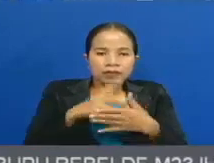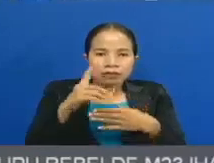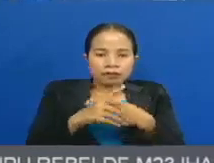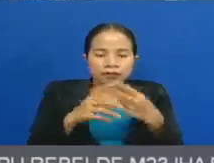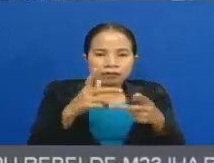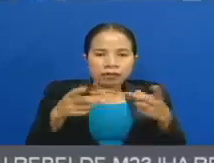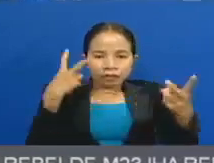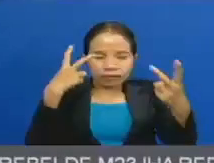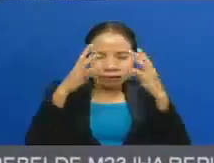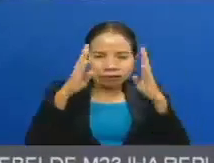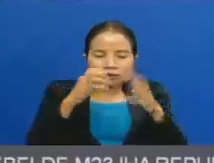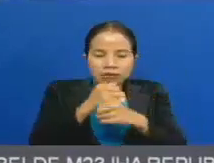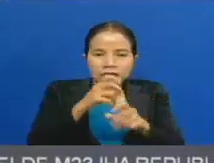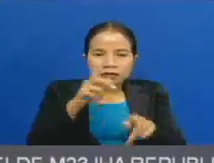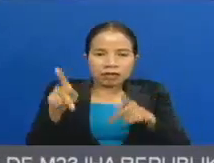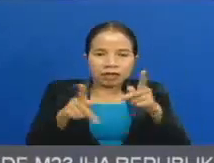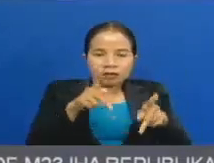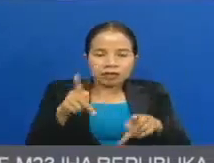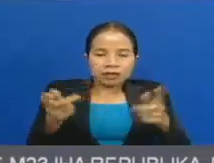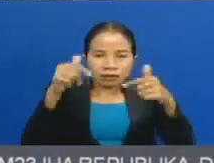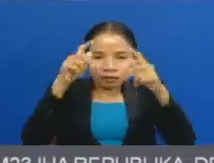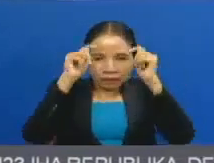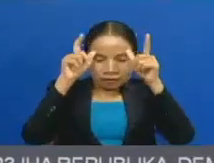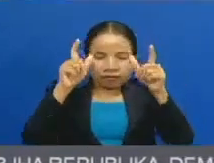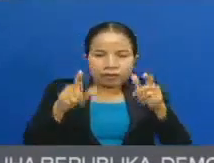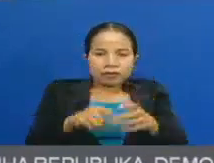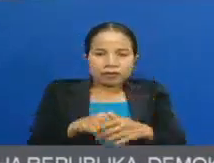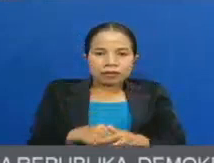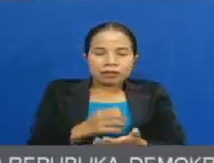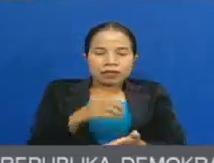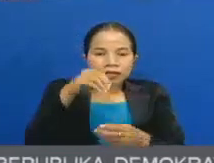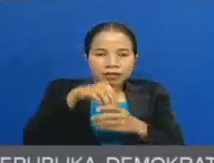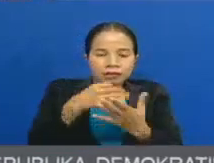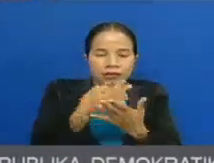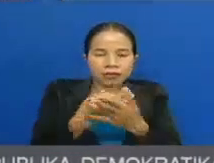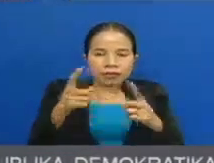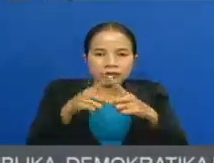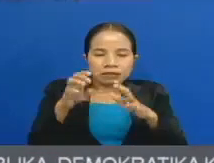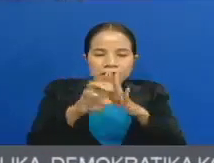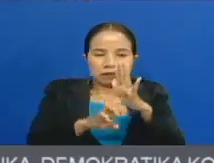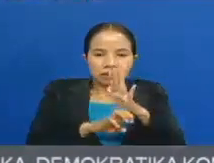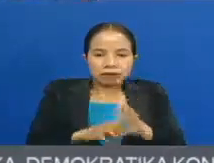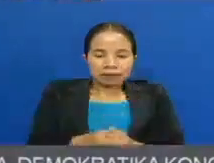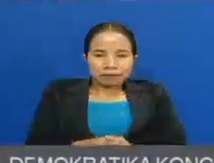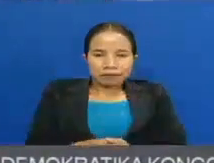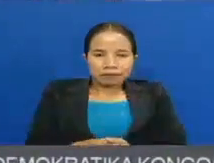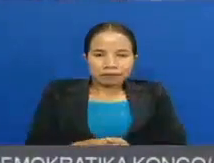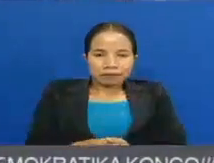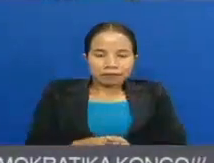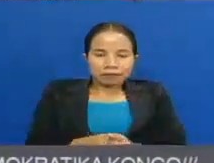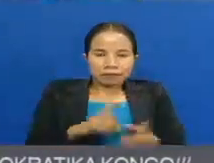turístico Sira, onde atrai turistas Sira mais a Timor-Leste, para contribuir receitas para o Estado. E aspecto de como